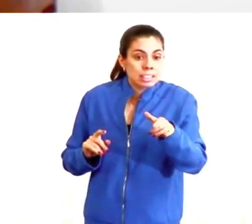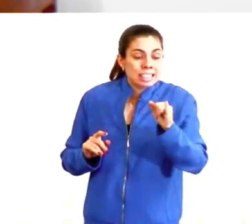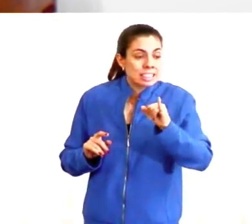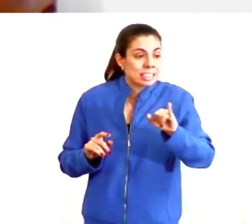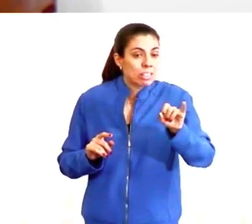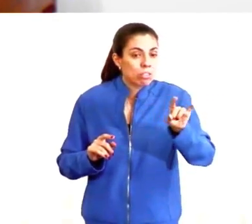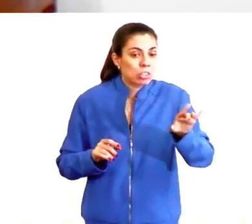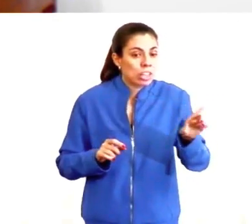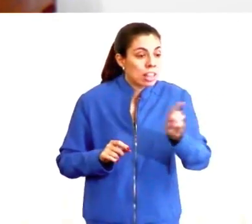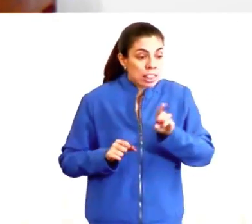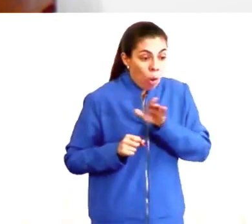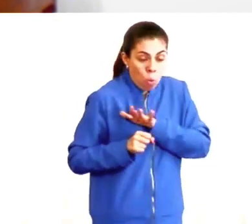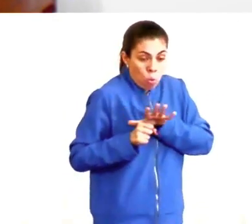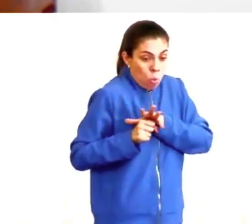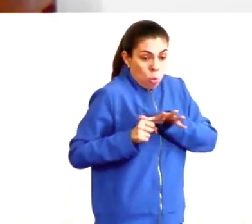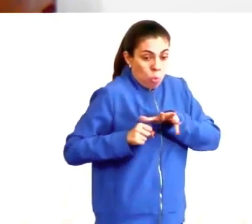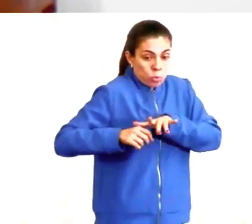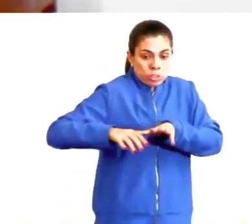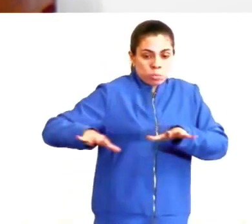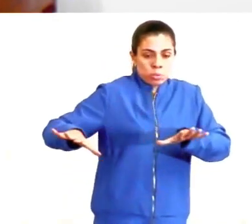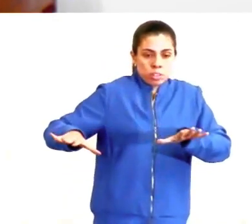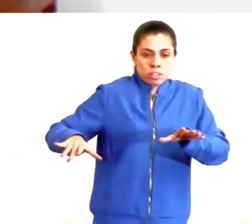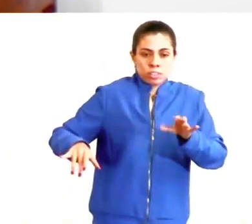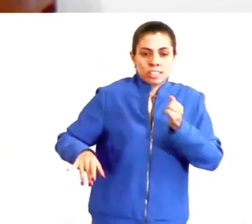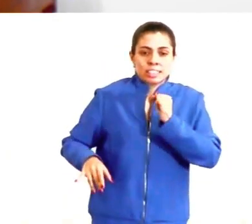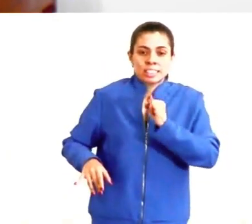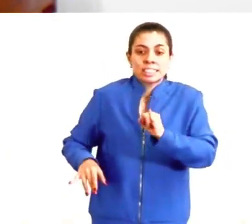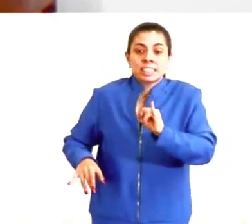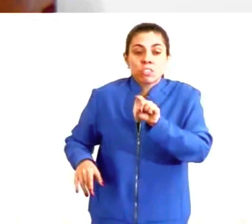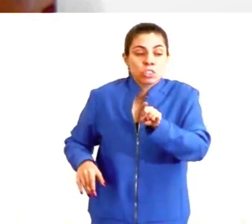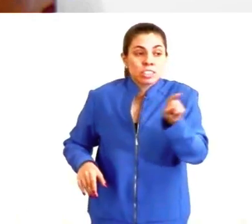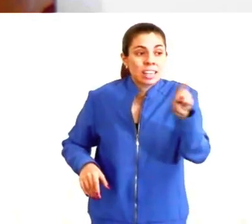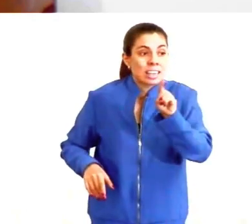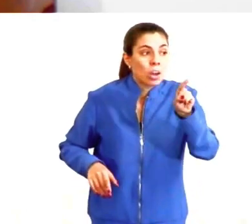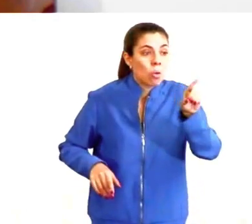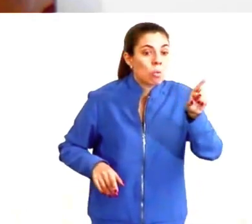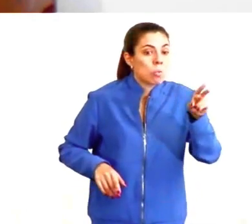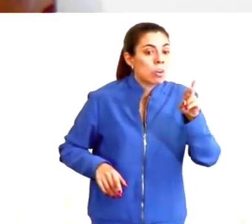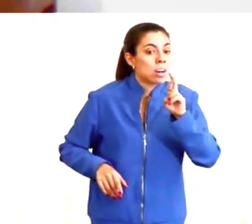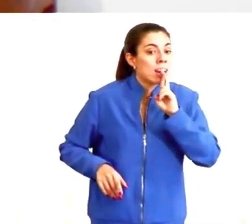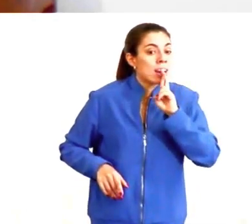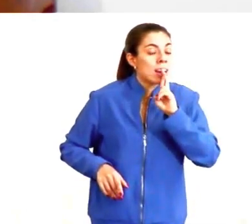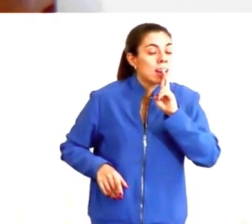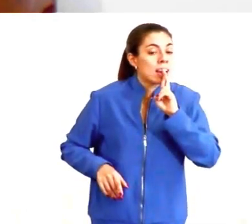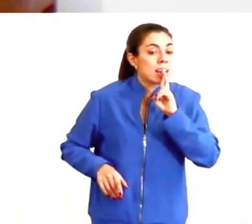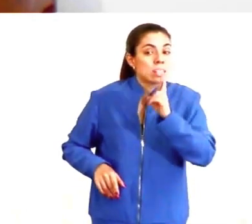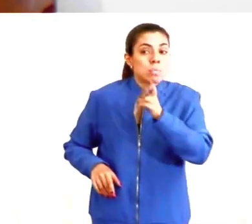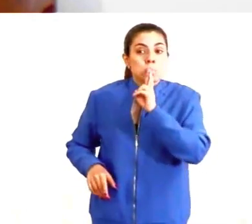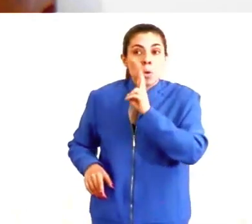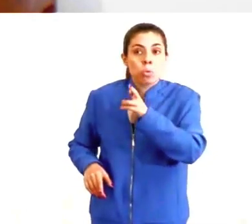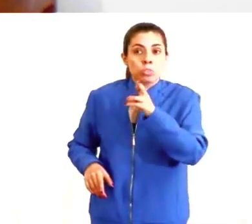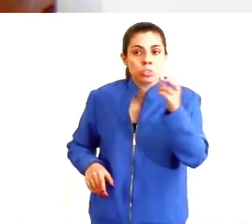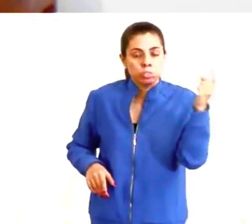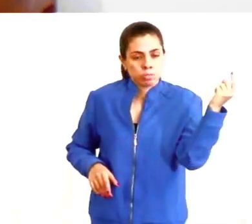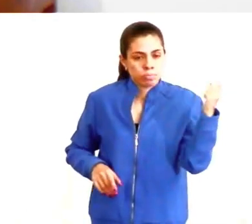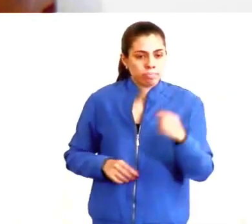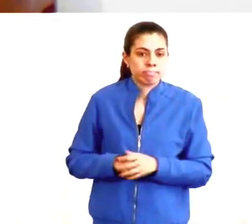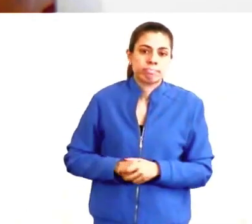aqui ainda é uma ordem que você não cumpriu, sua fé não vai bem. Acredite, precisaria